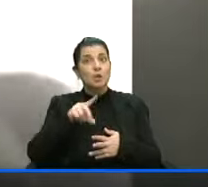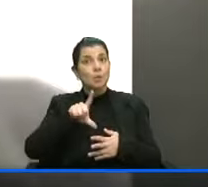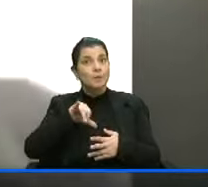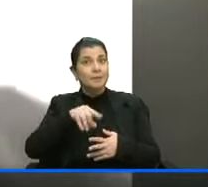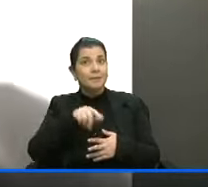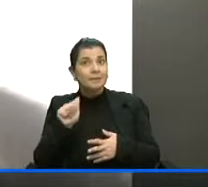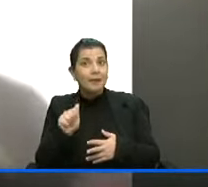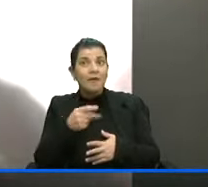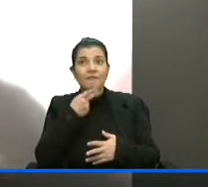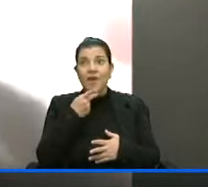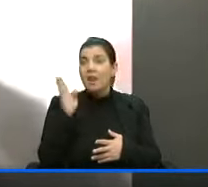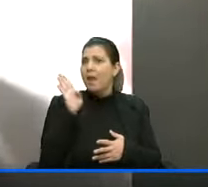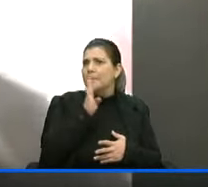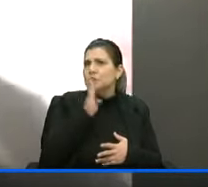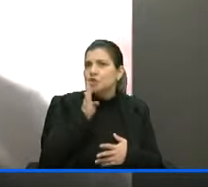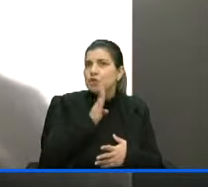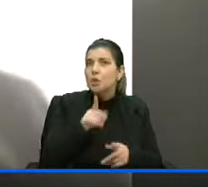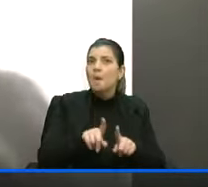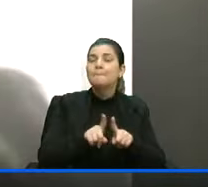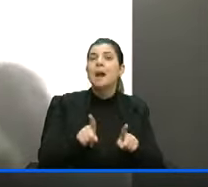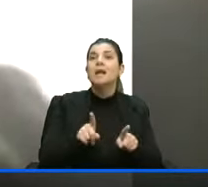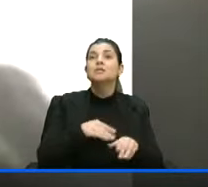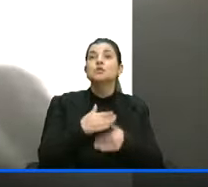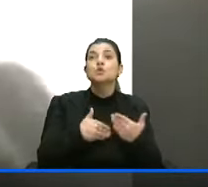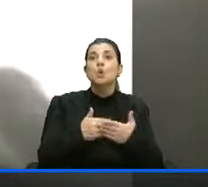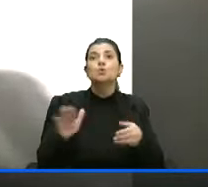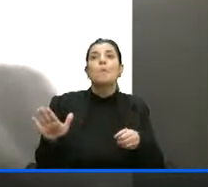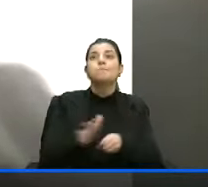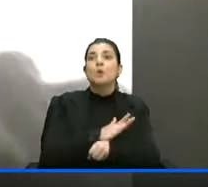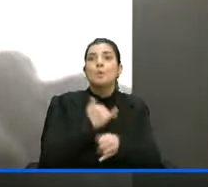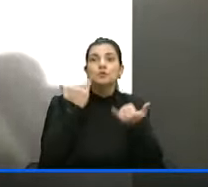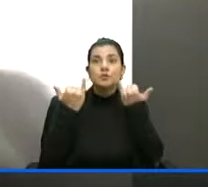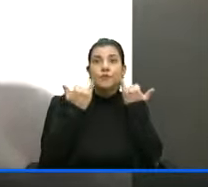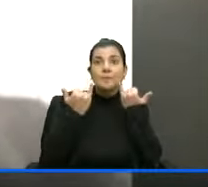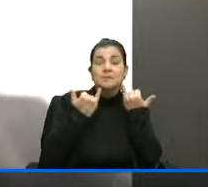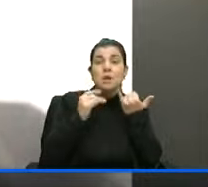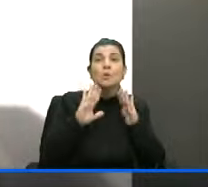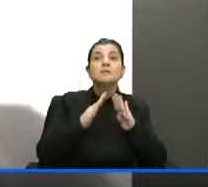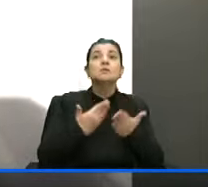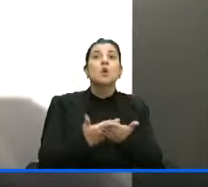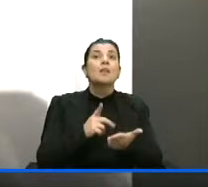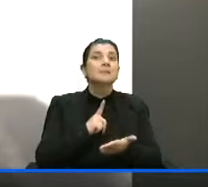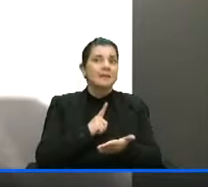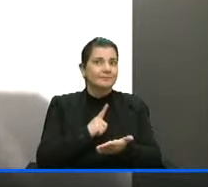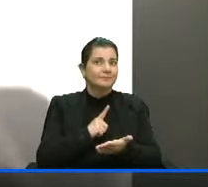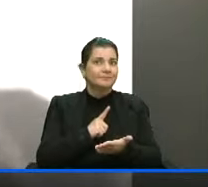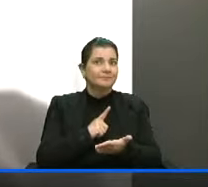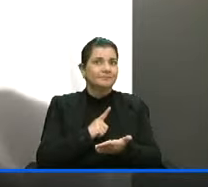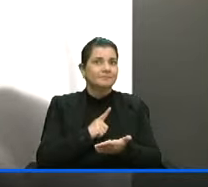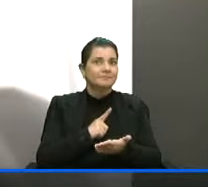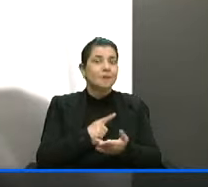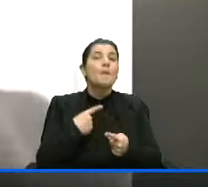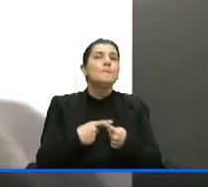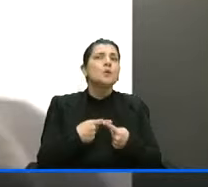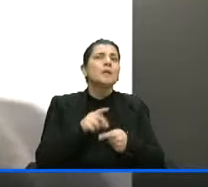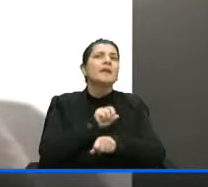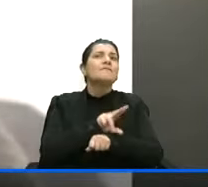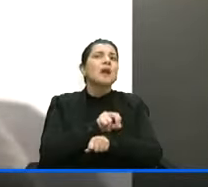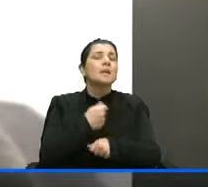rapidinho, mas todo o acúmulo de informação que essas escolas comunitárias têm. Por que, que a vaga tem que